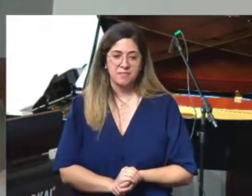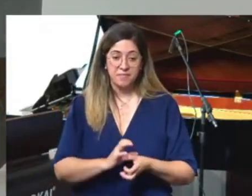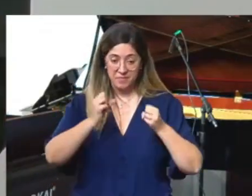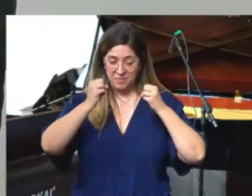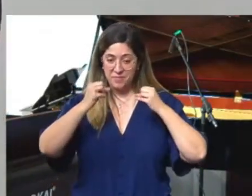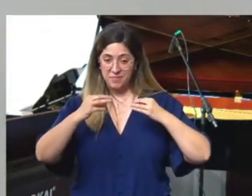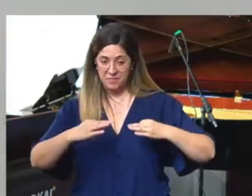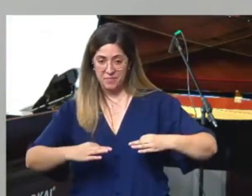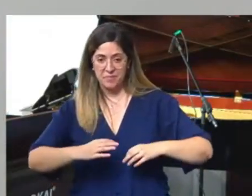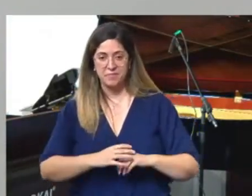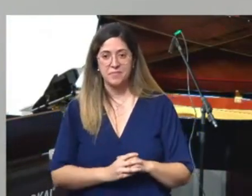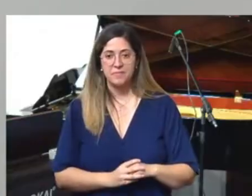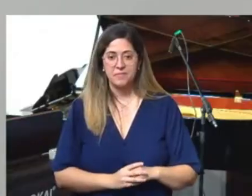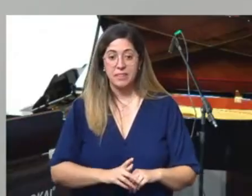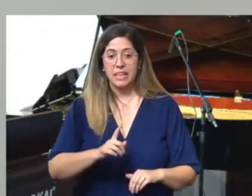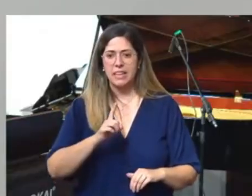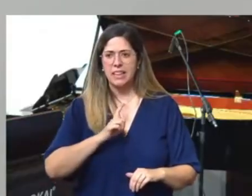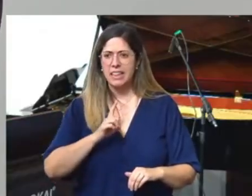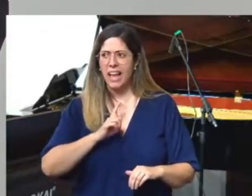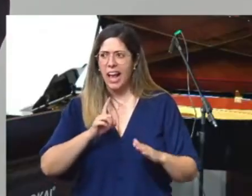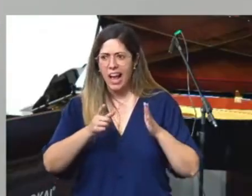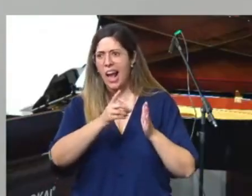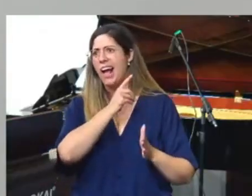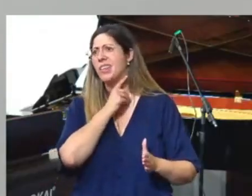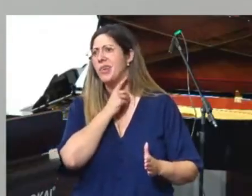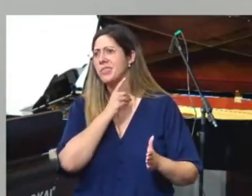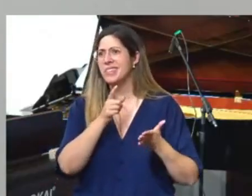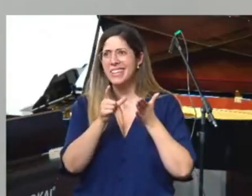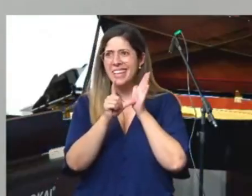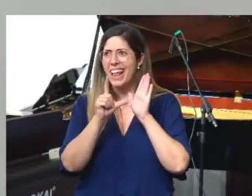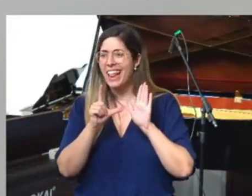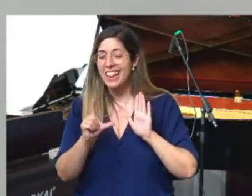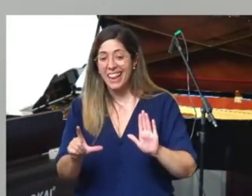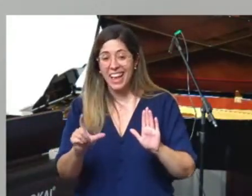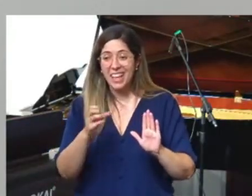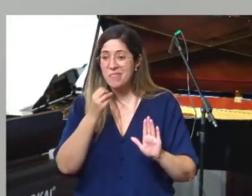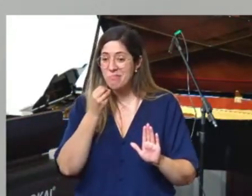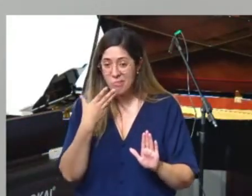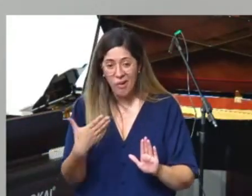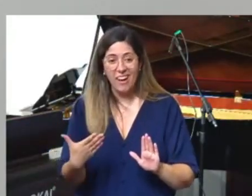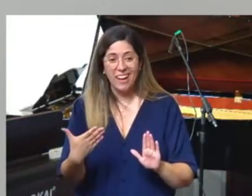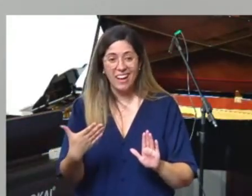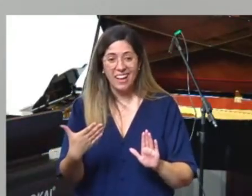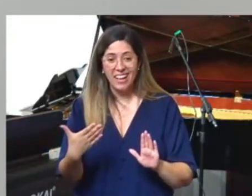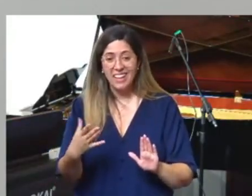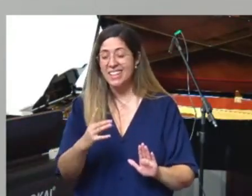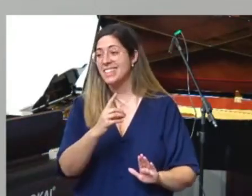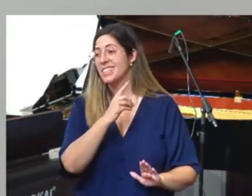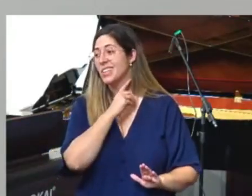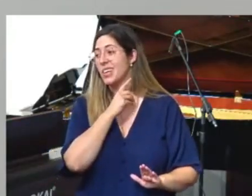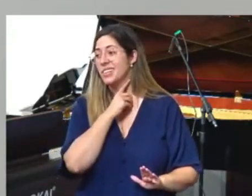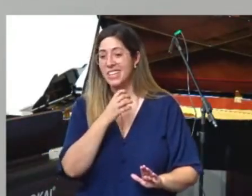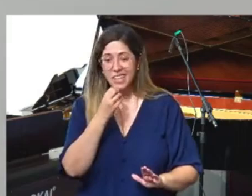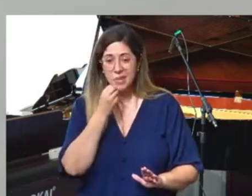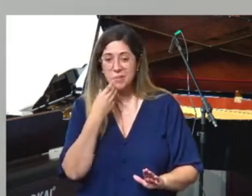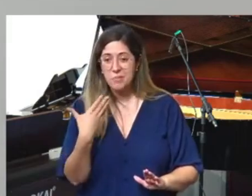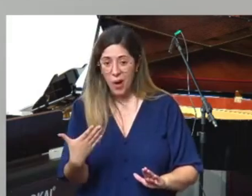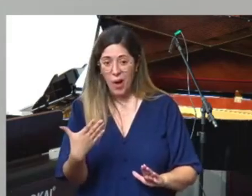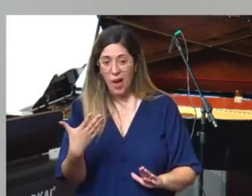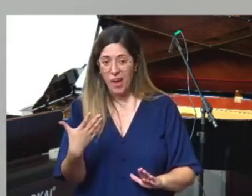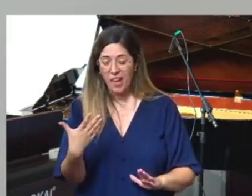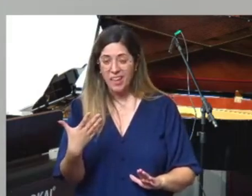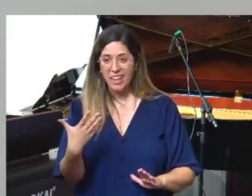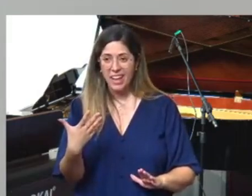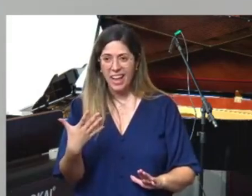existe obviamente uma sã doutrina, mas como essa sã doutrina ela é tipificada, é exemplificada em